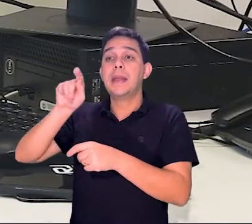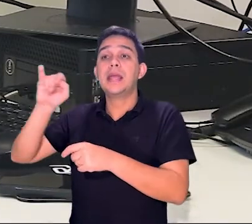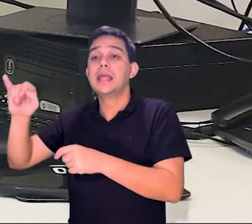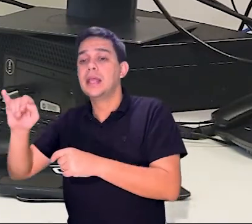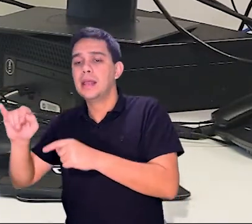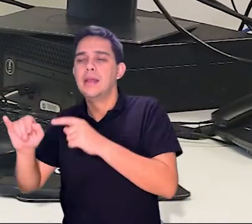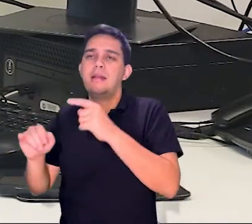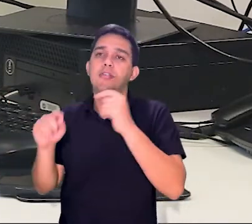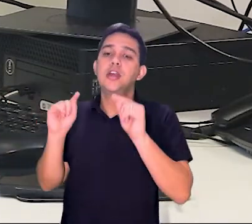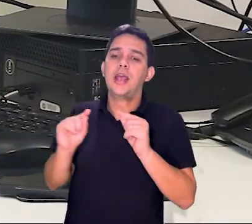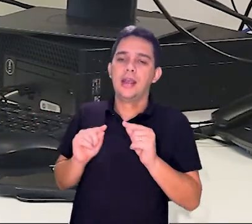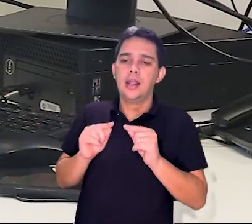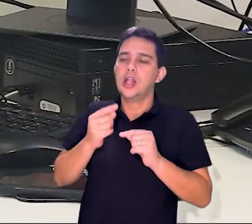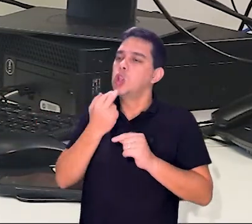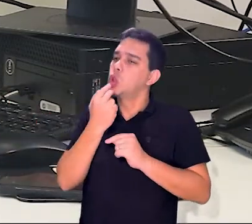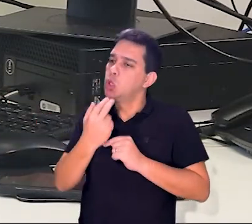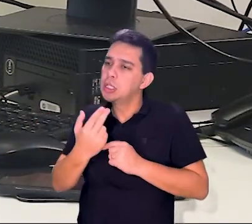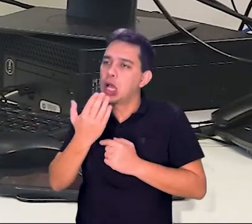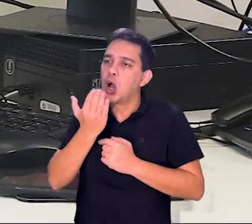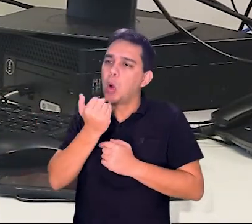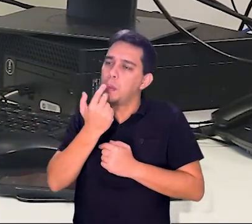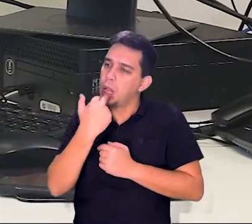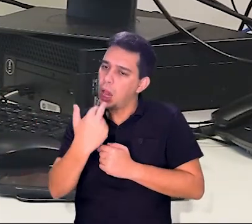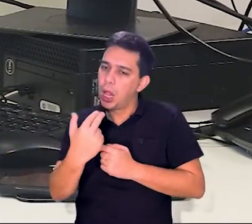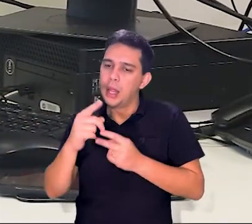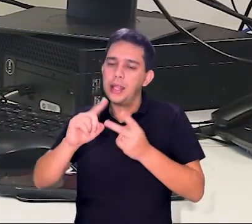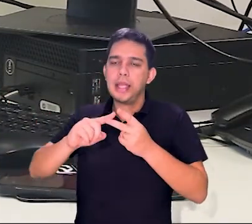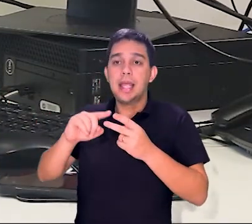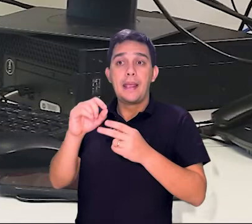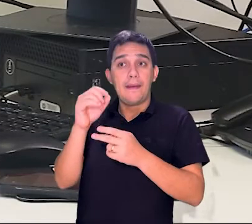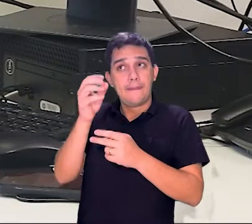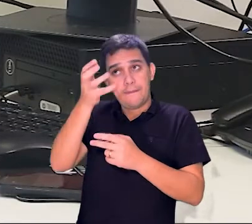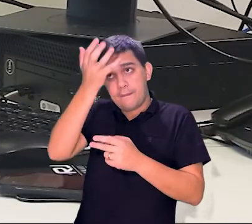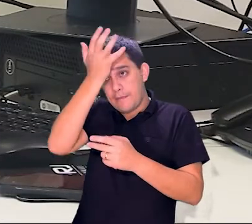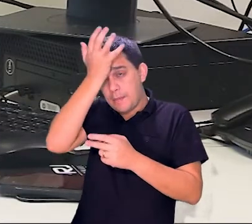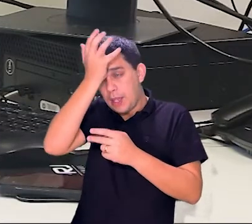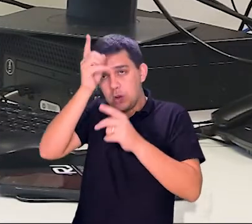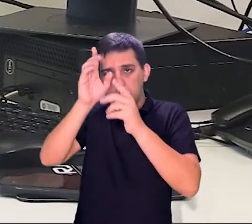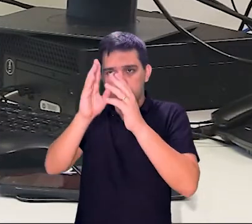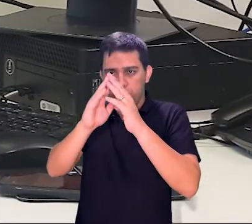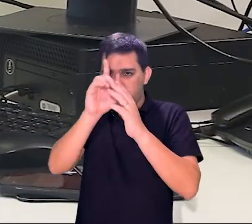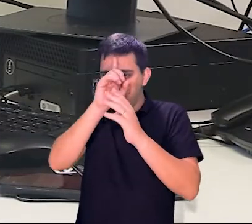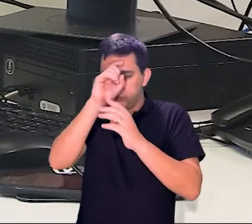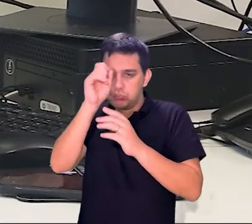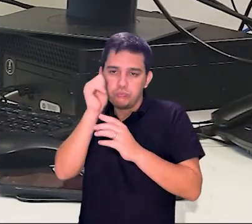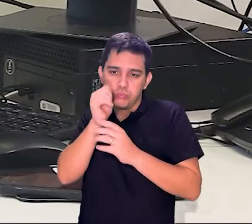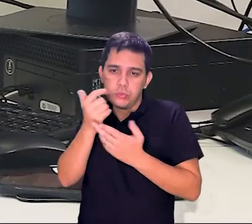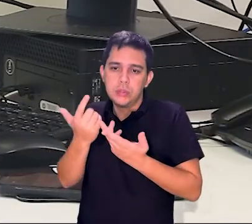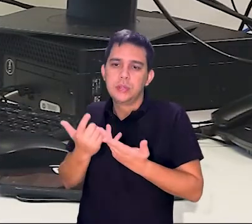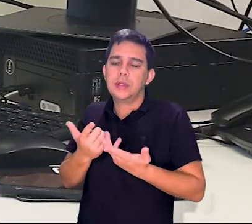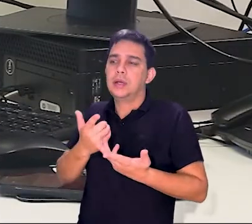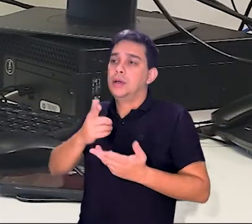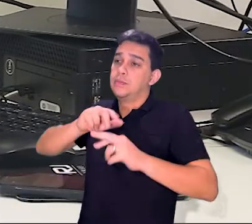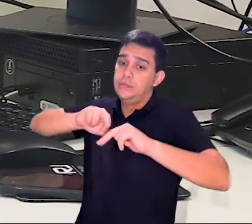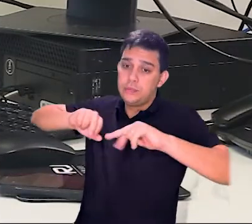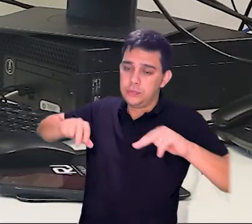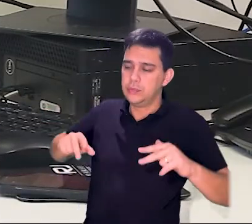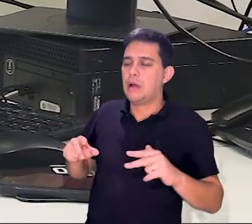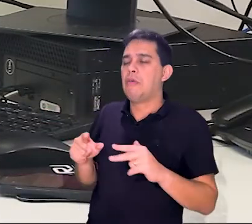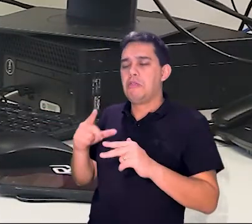nutricionista, enfermeiro, uma série de profissionais, e ali o colega já consegue visualizar